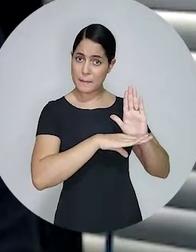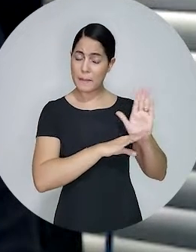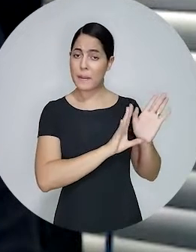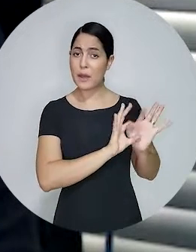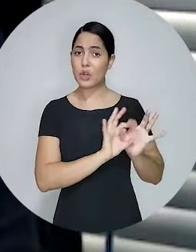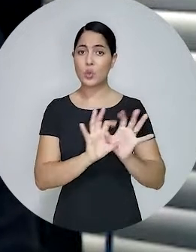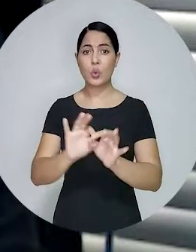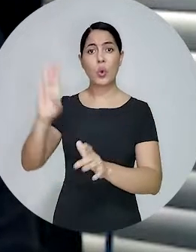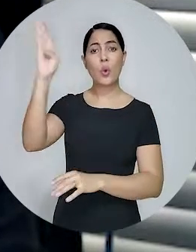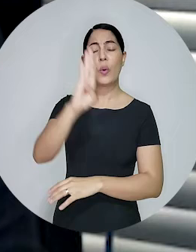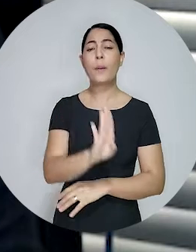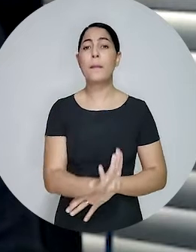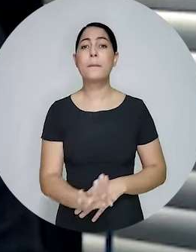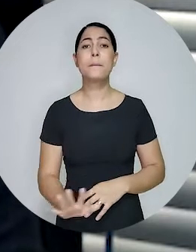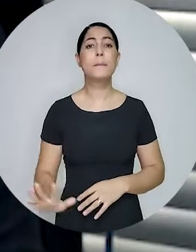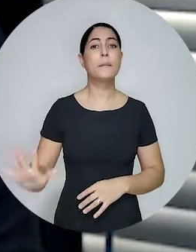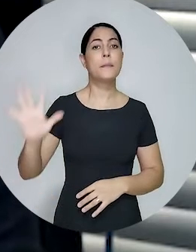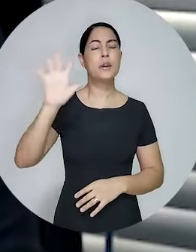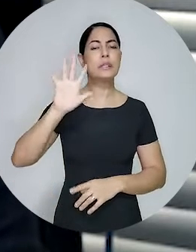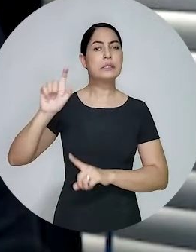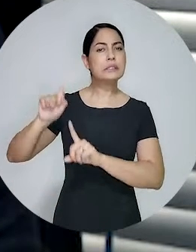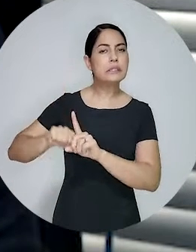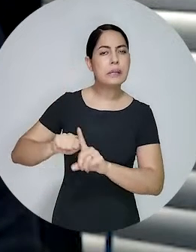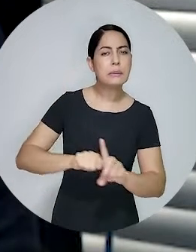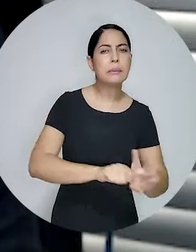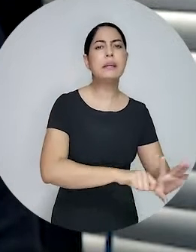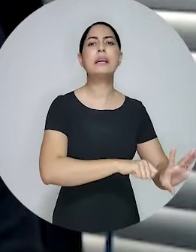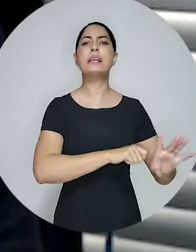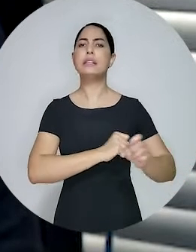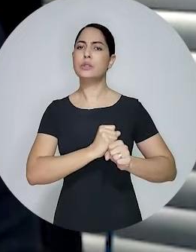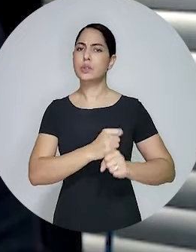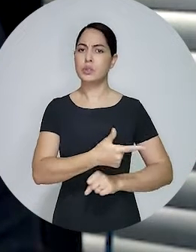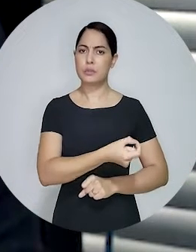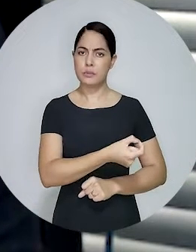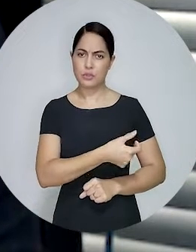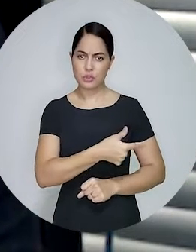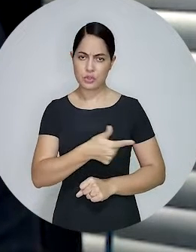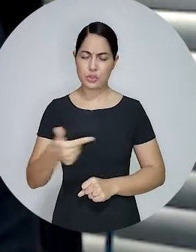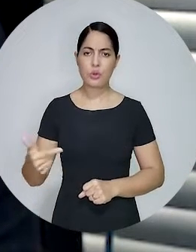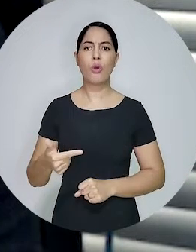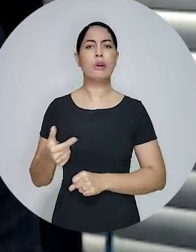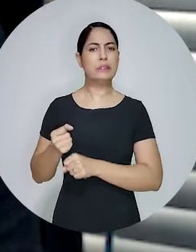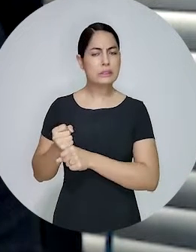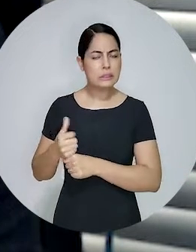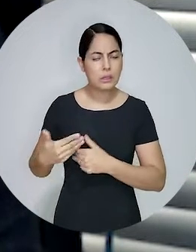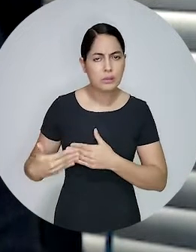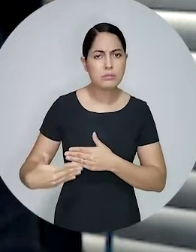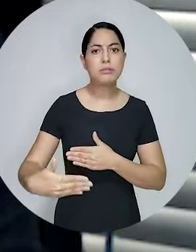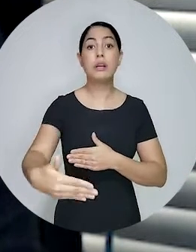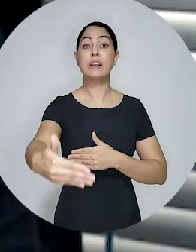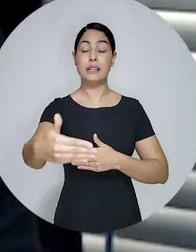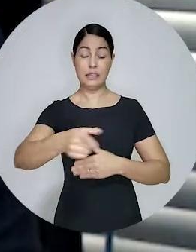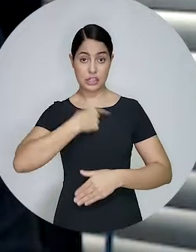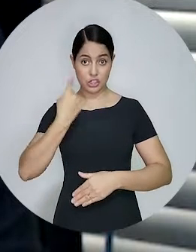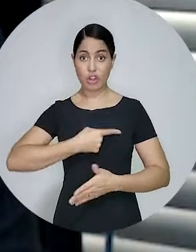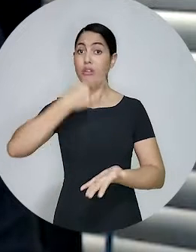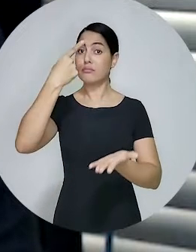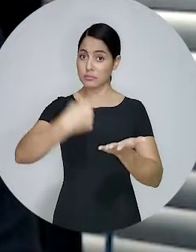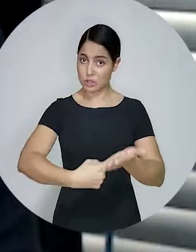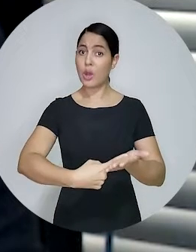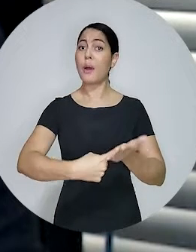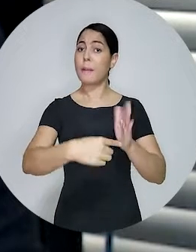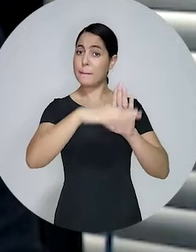uma pauta a nível nacional, que durante os meses do ano de 2022 nós vamos